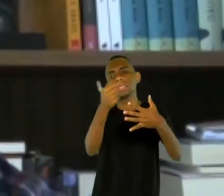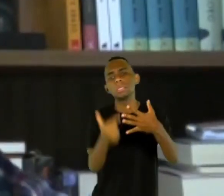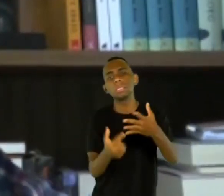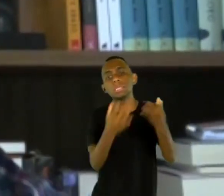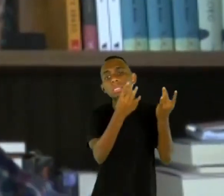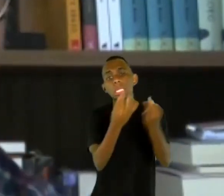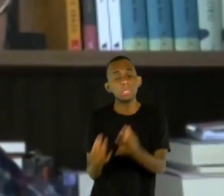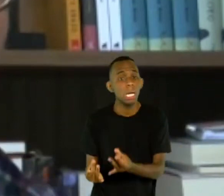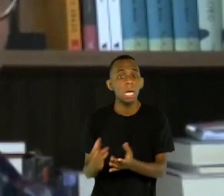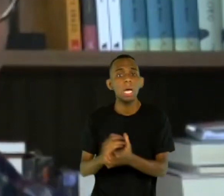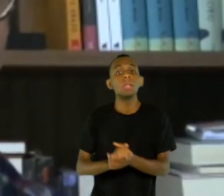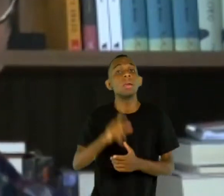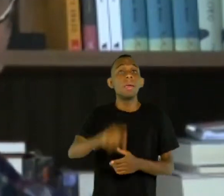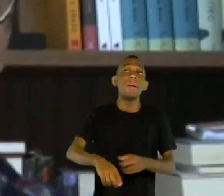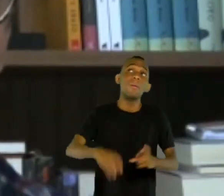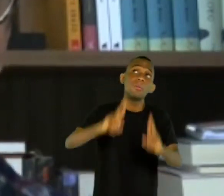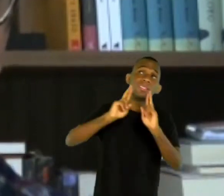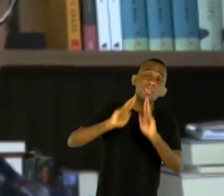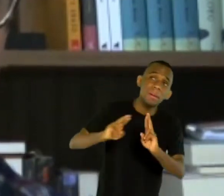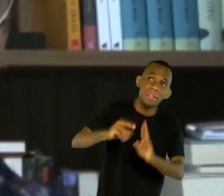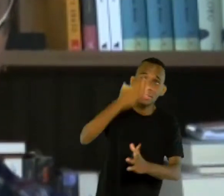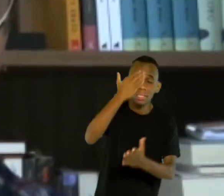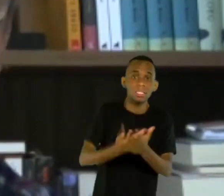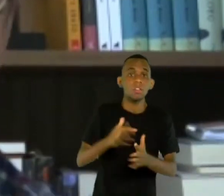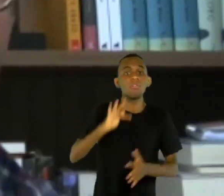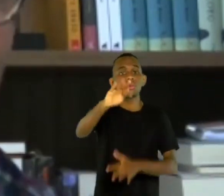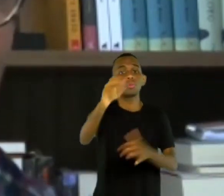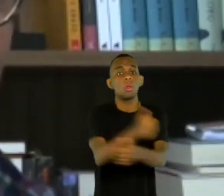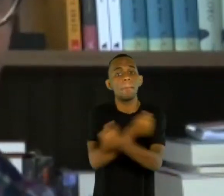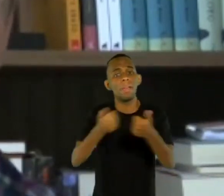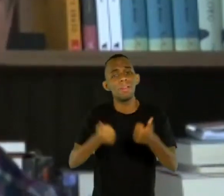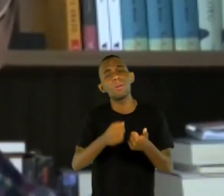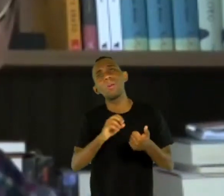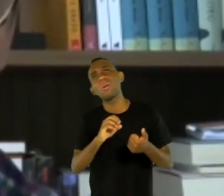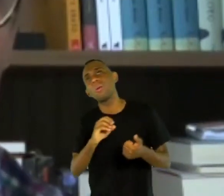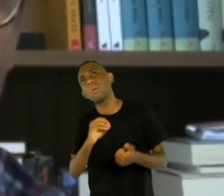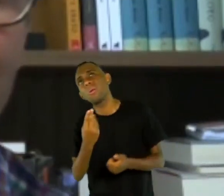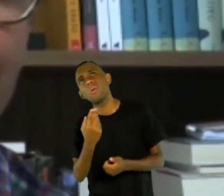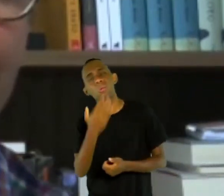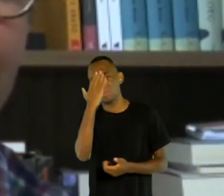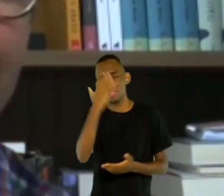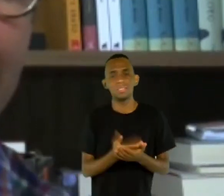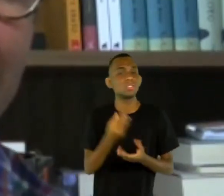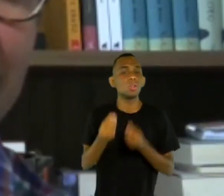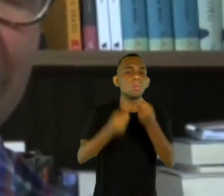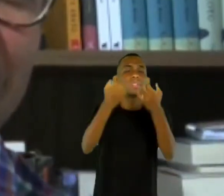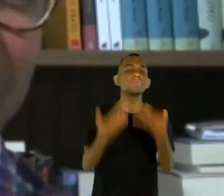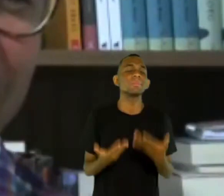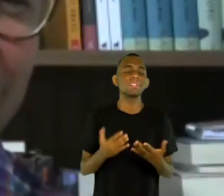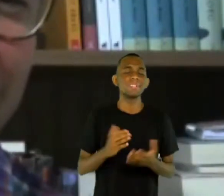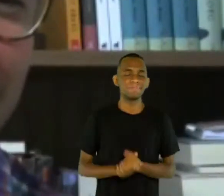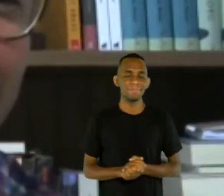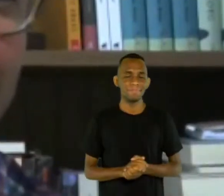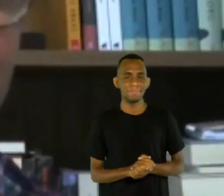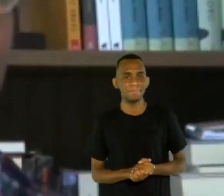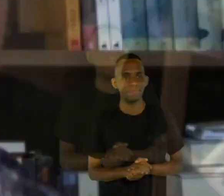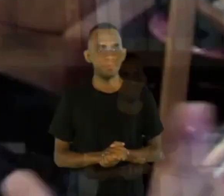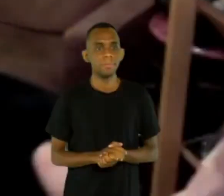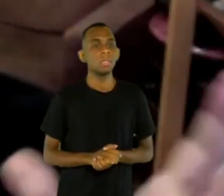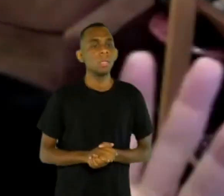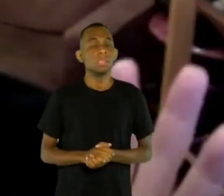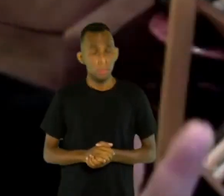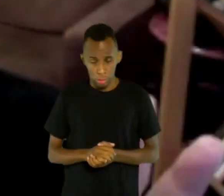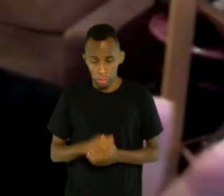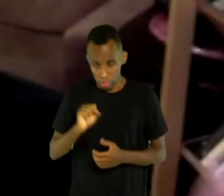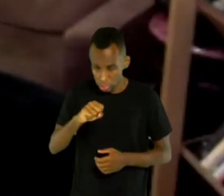Com esperança ou não sei, você que diz. Não, com muita esperança. Quando eu